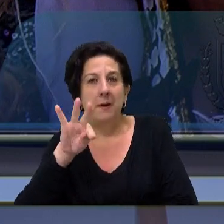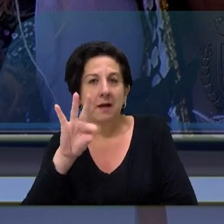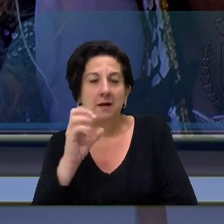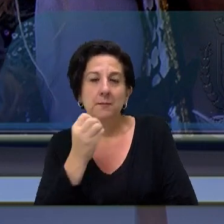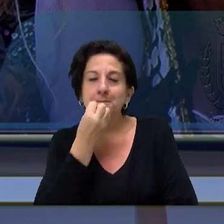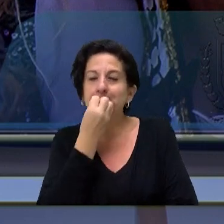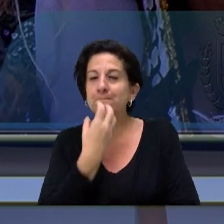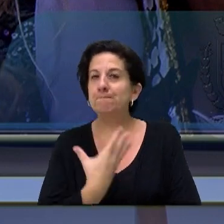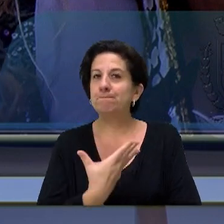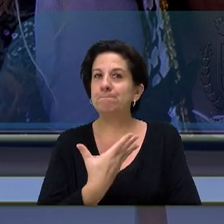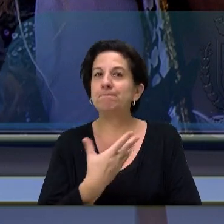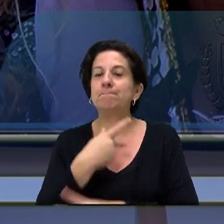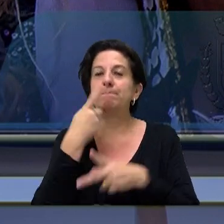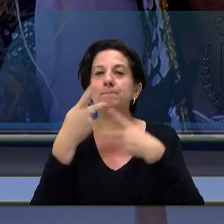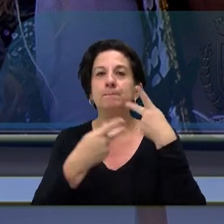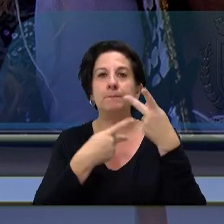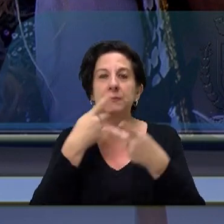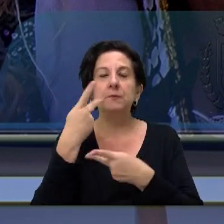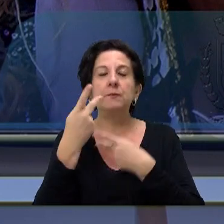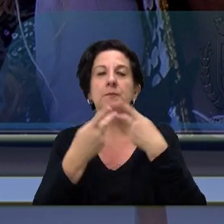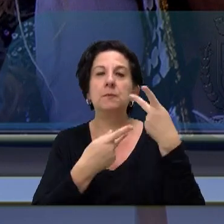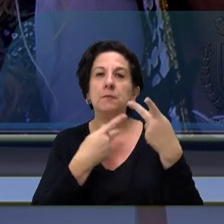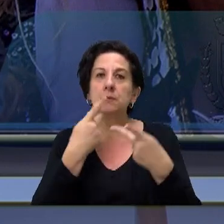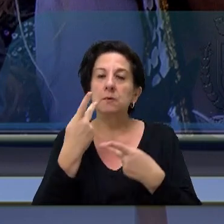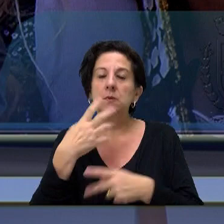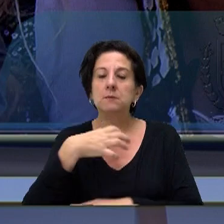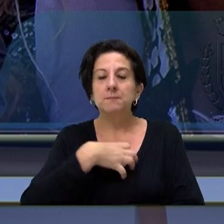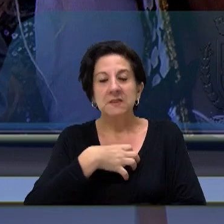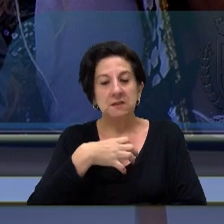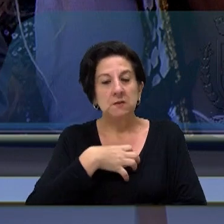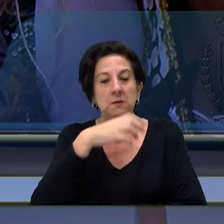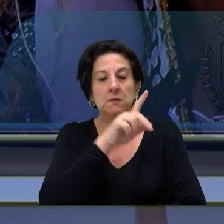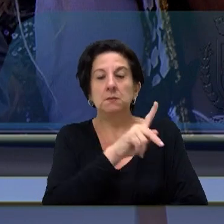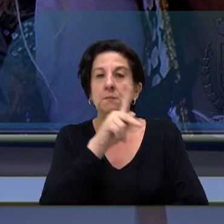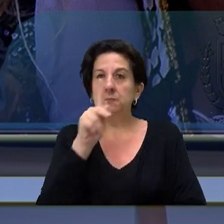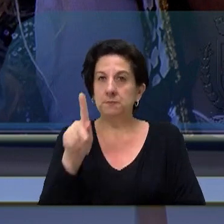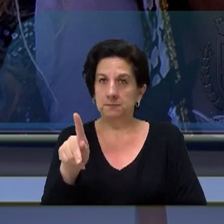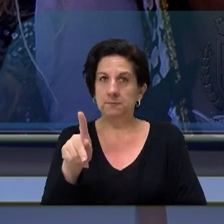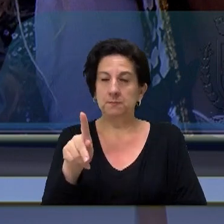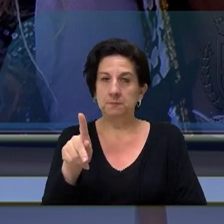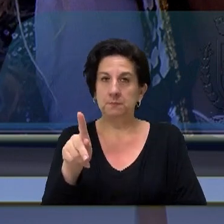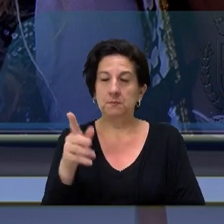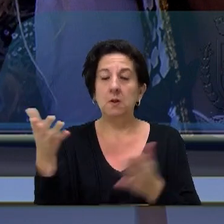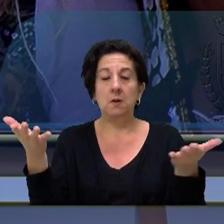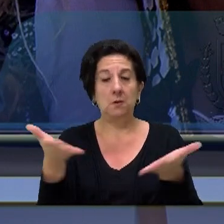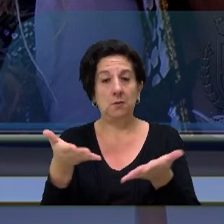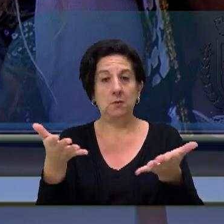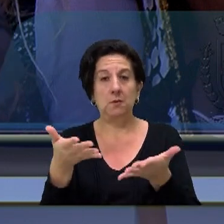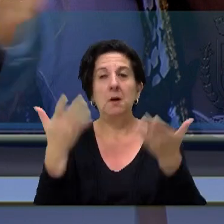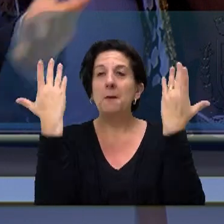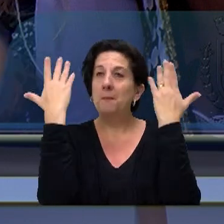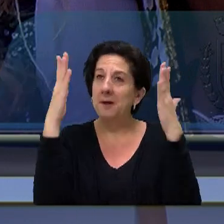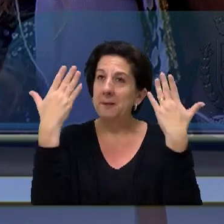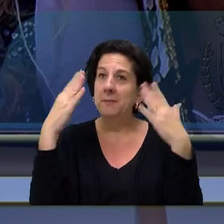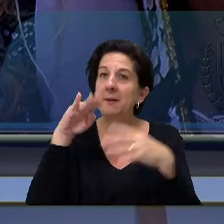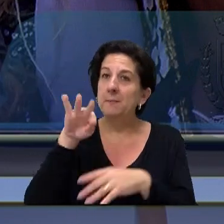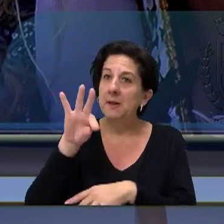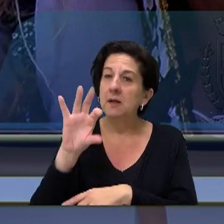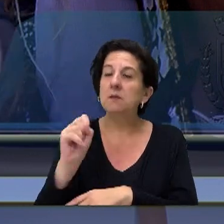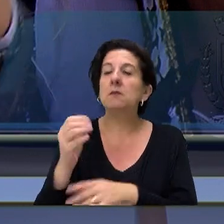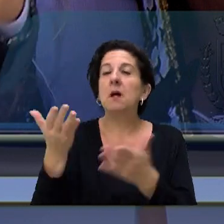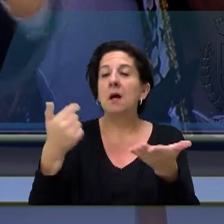bem pronunciou no seu discurso o sentimento do professor nos atuais dias. Parabéns, Beto, quero me